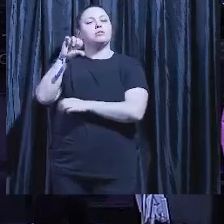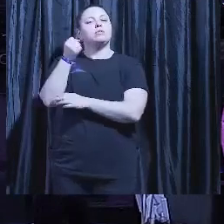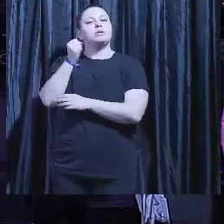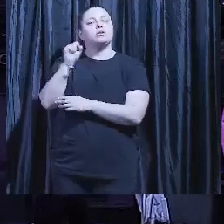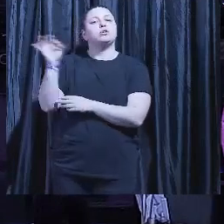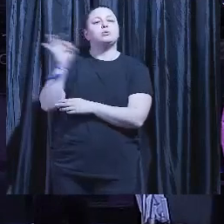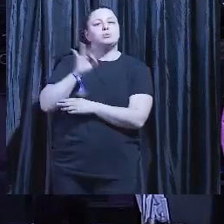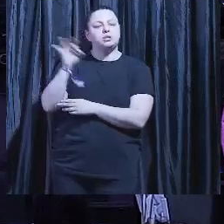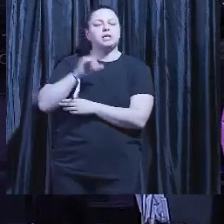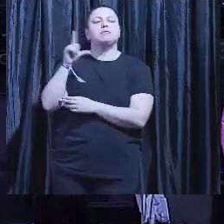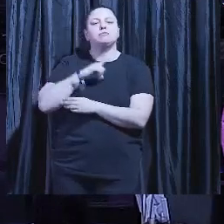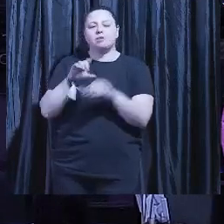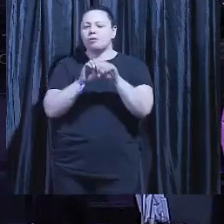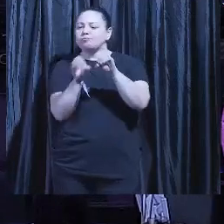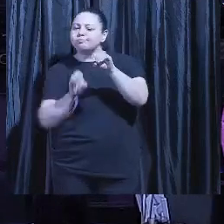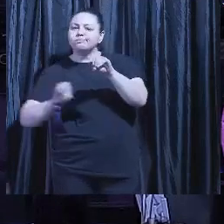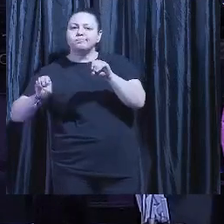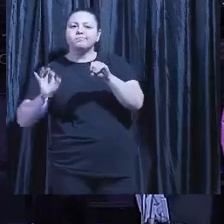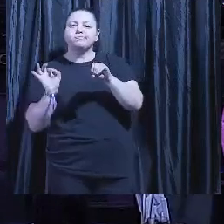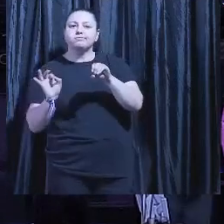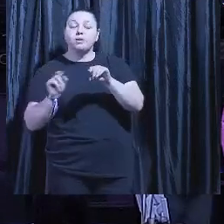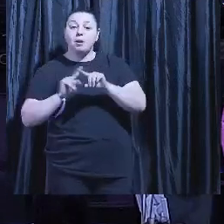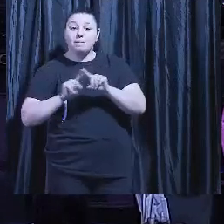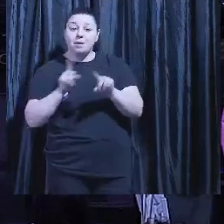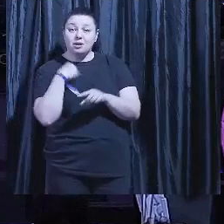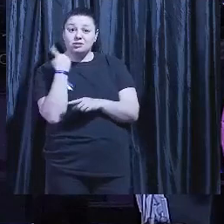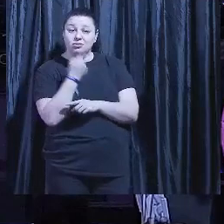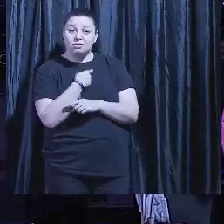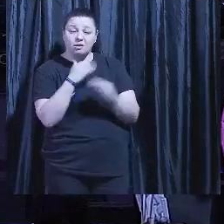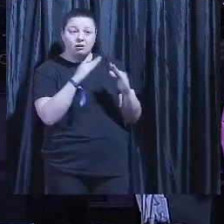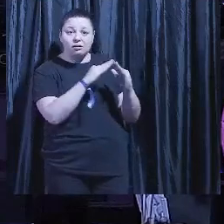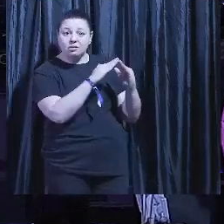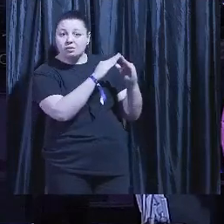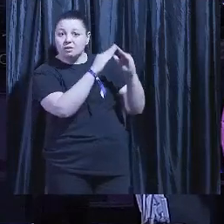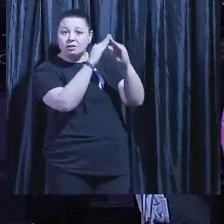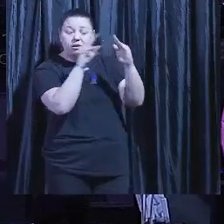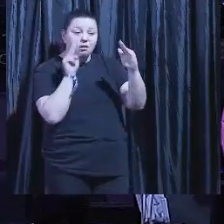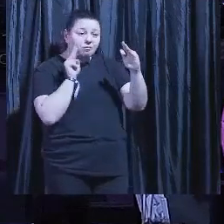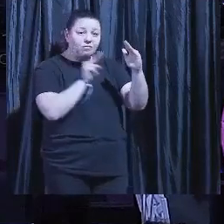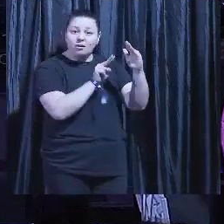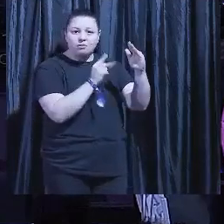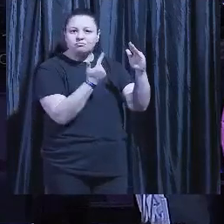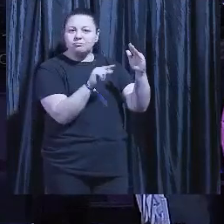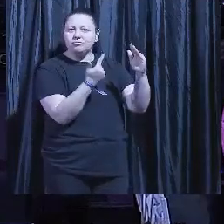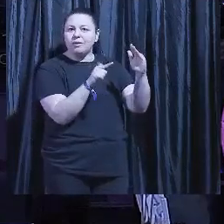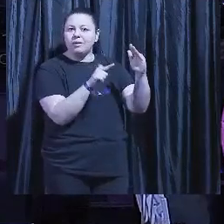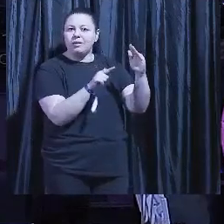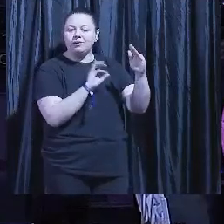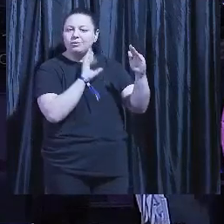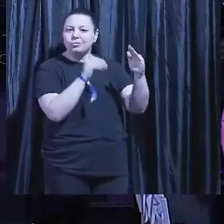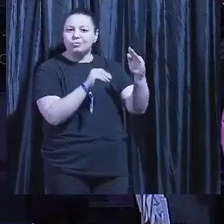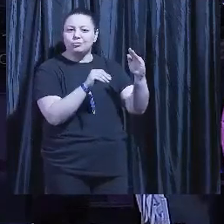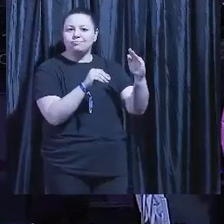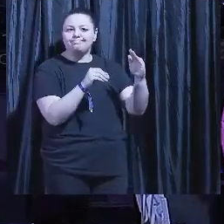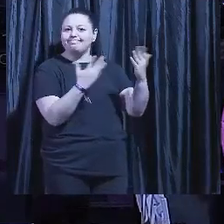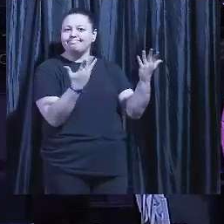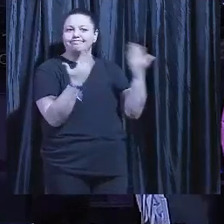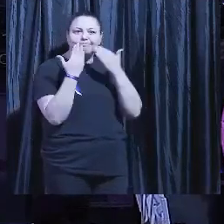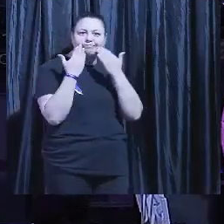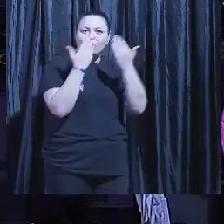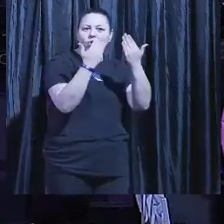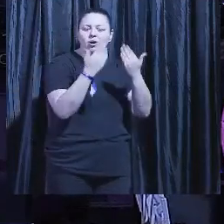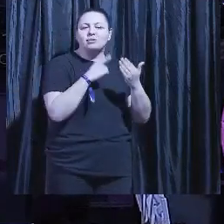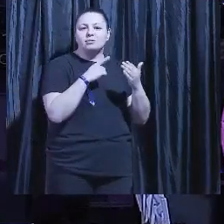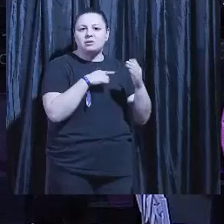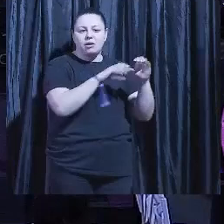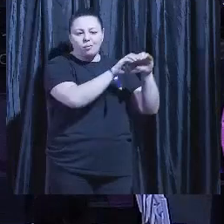esgoto ativo. Só que quando a gente anda na favela, a favela é toda um esgoto a céu aberto. Então a gente tem um canal que passa